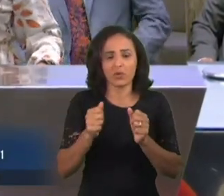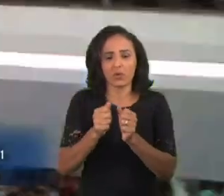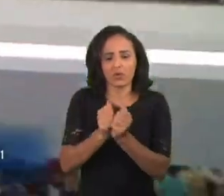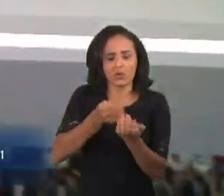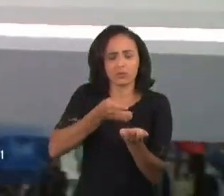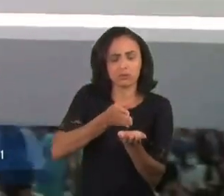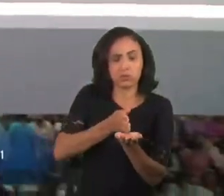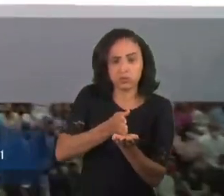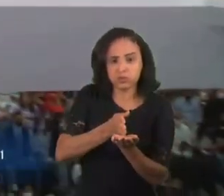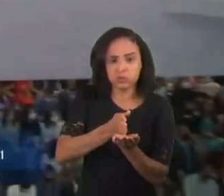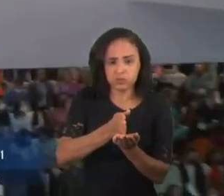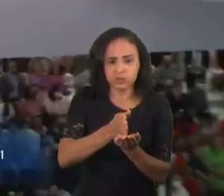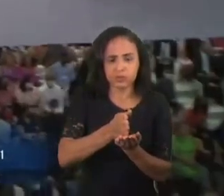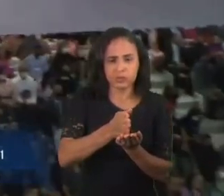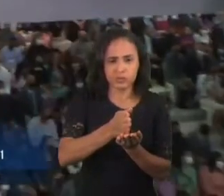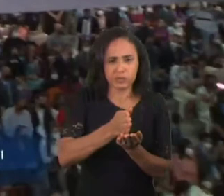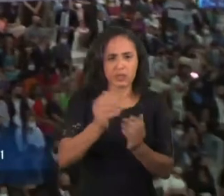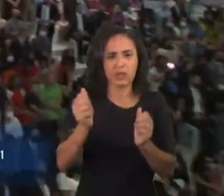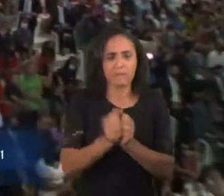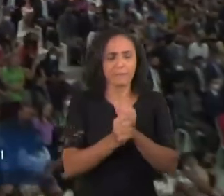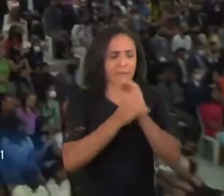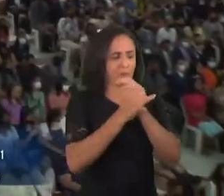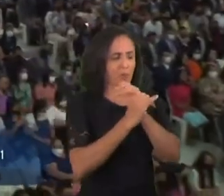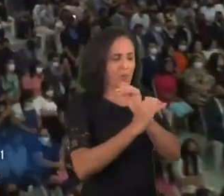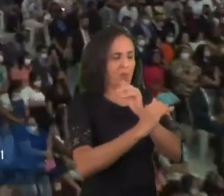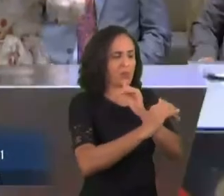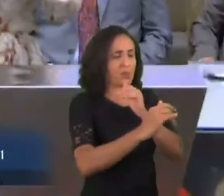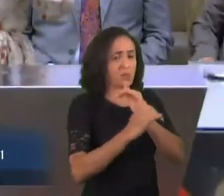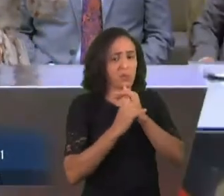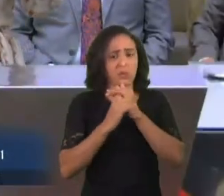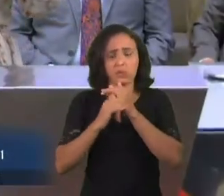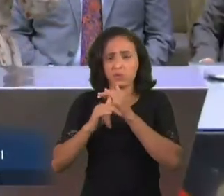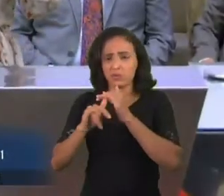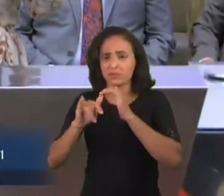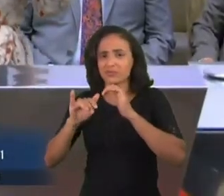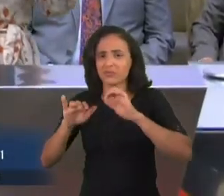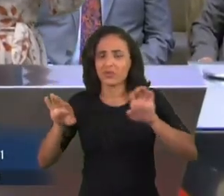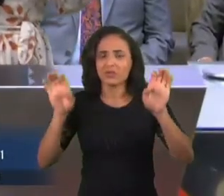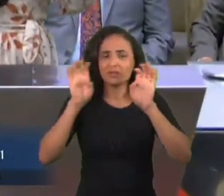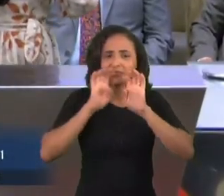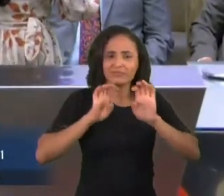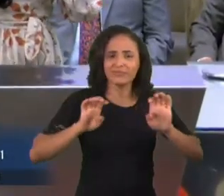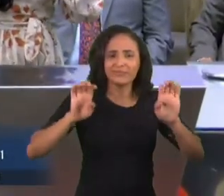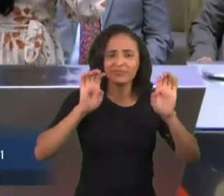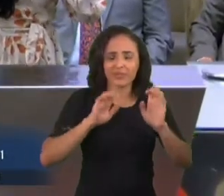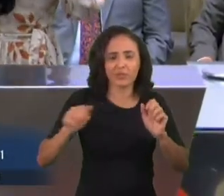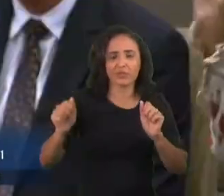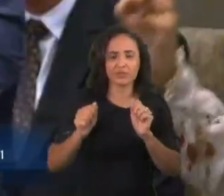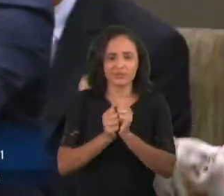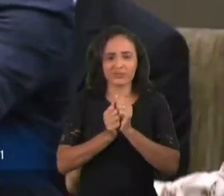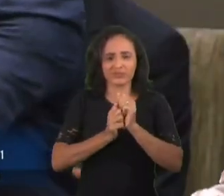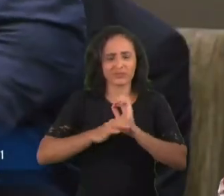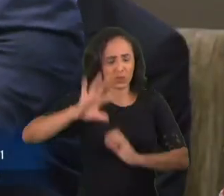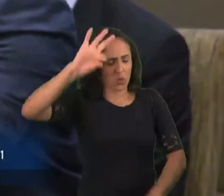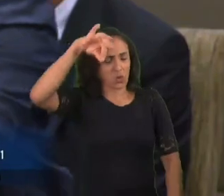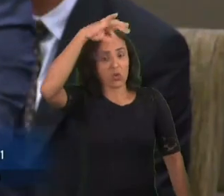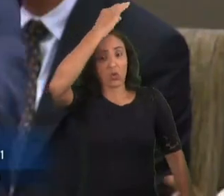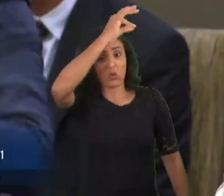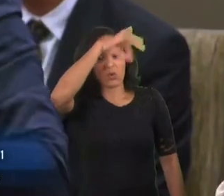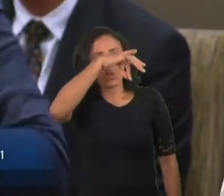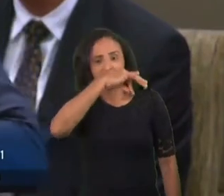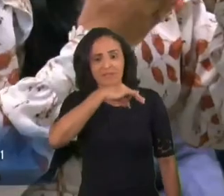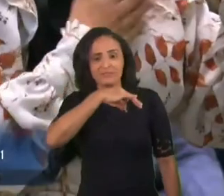Sem soldados, toquem as buzinas, quebrem os cântaros, corram pra